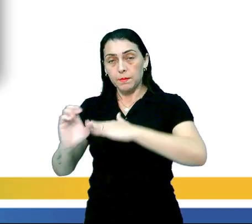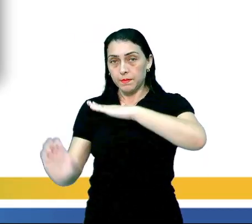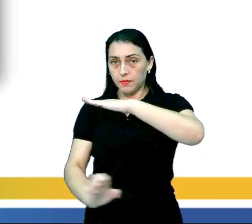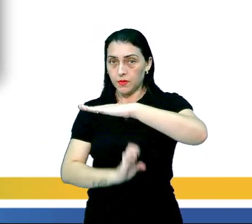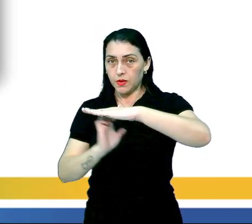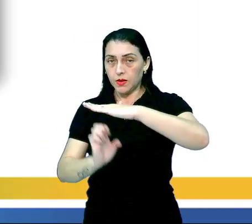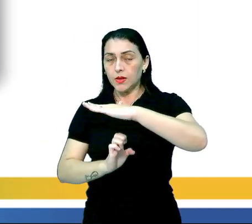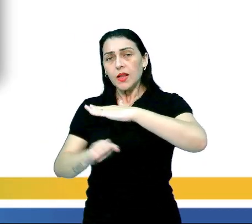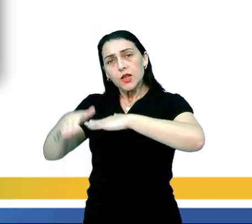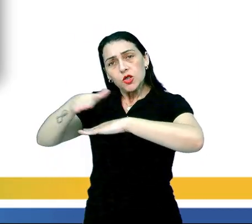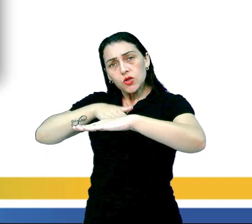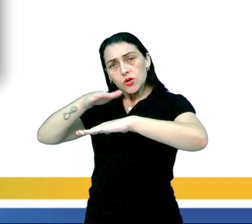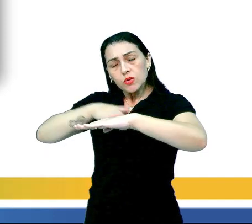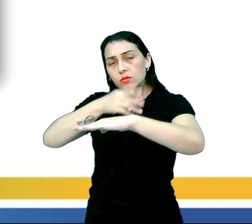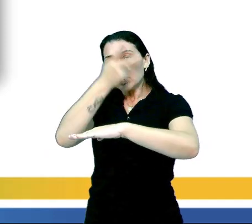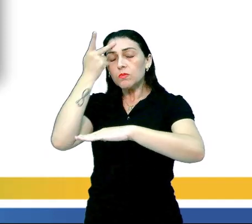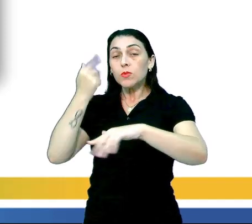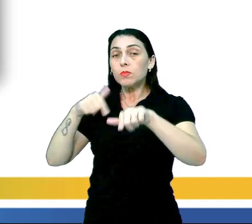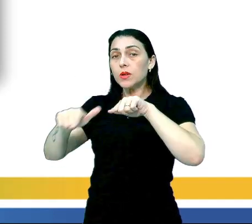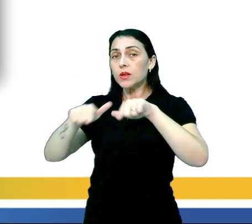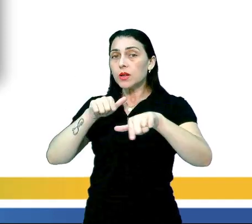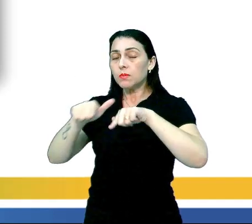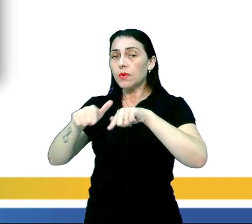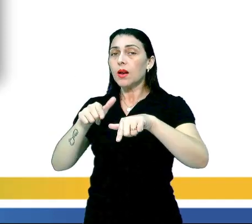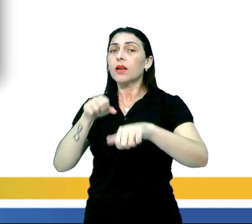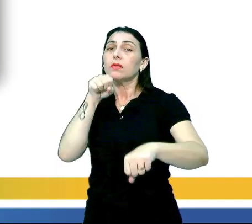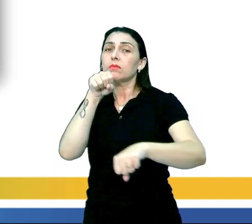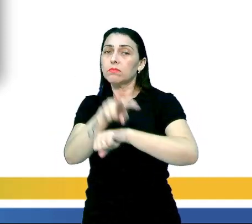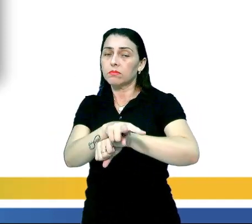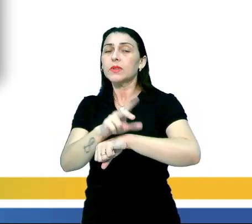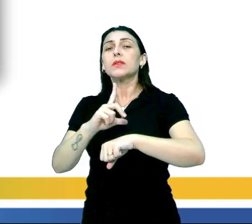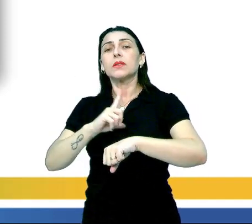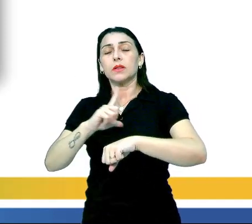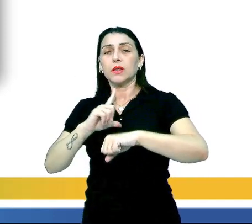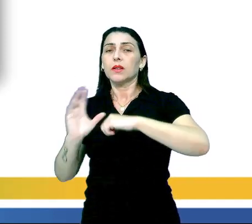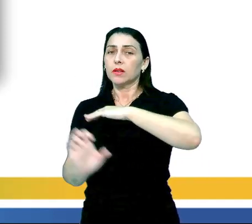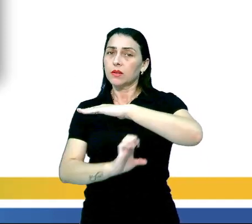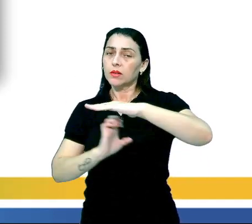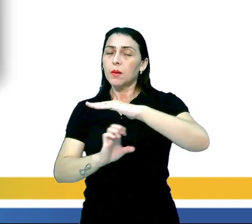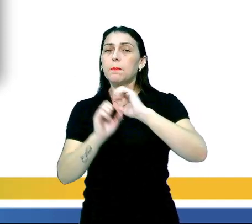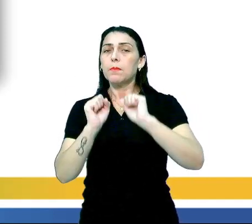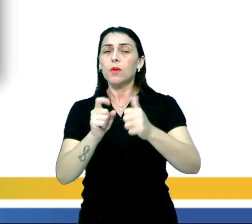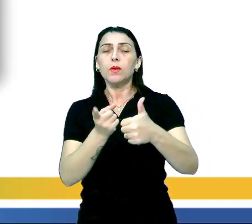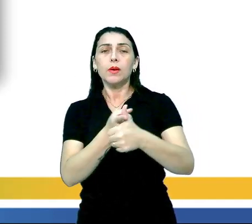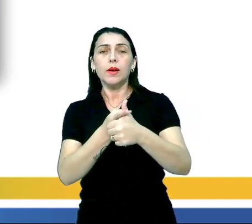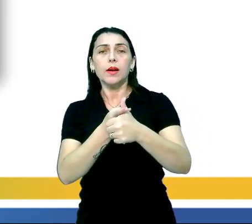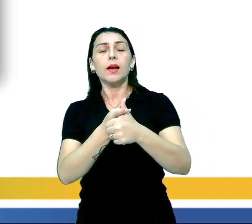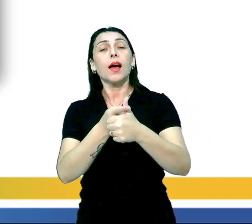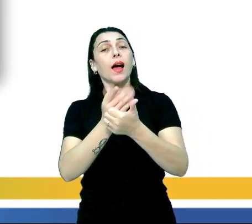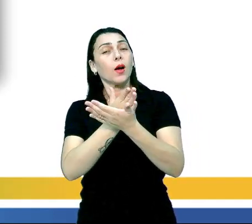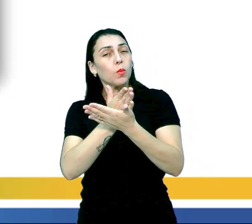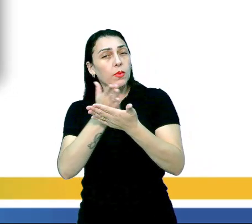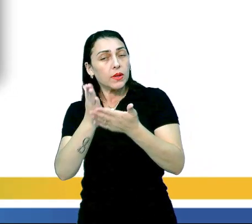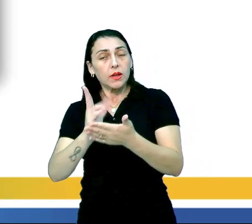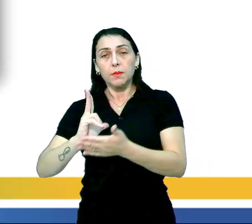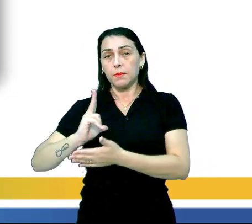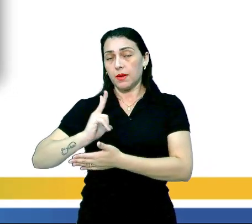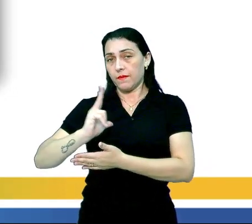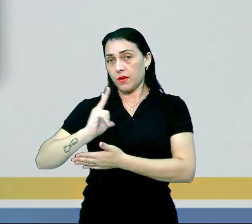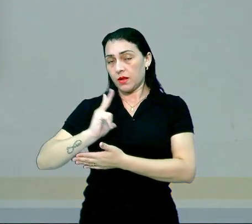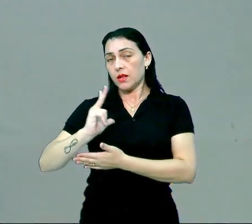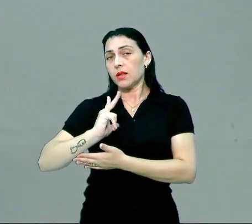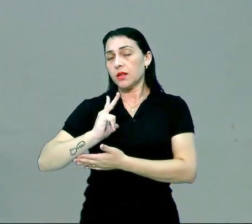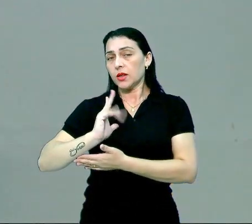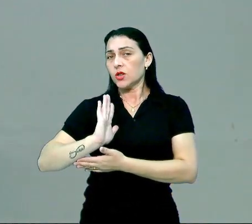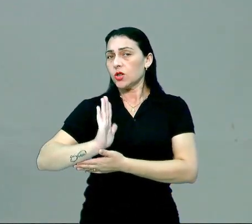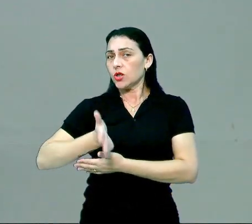empresa contratante. Inclusive, essa empresa contratante, ela pode ser a iniciativa privada, né,